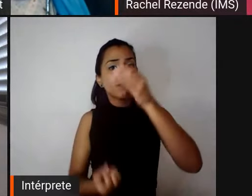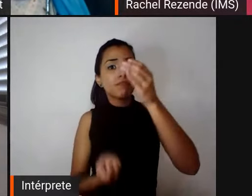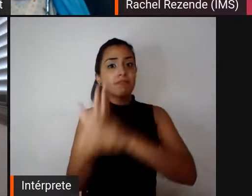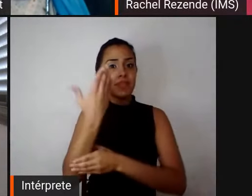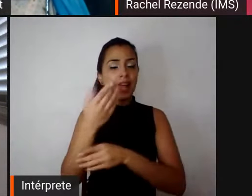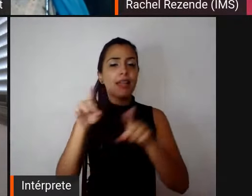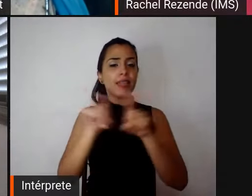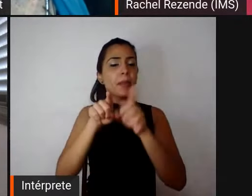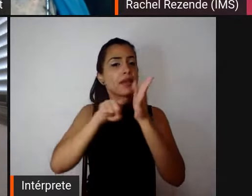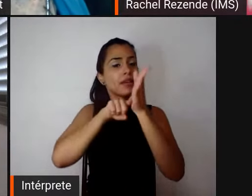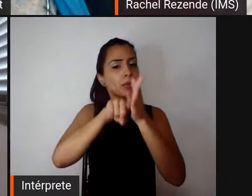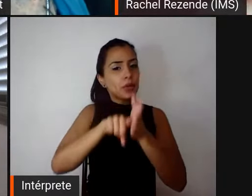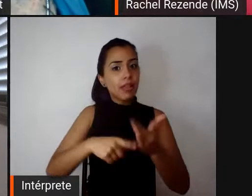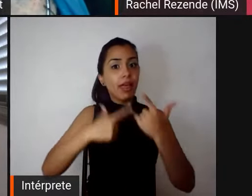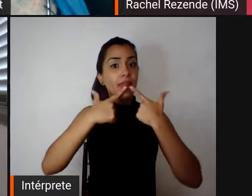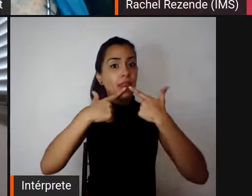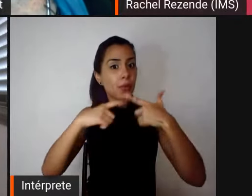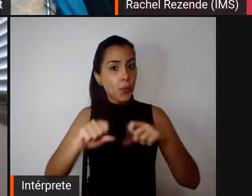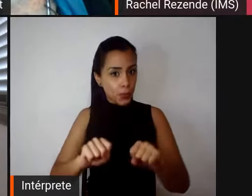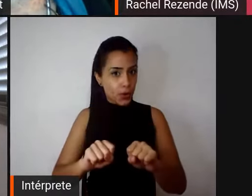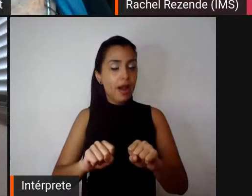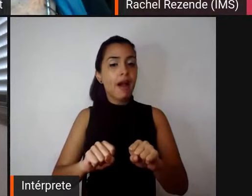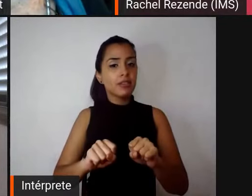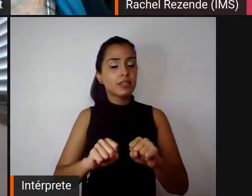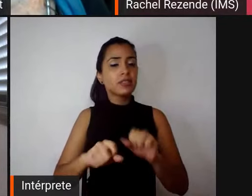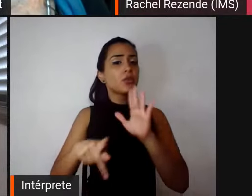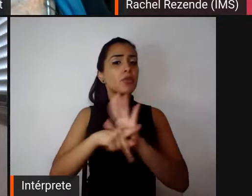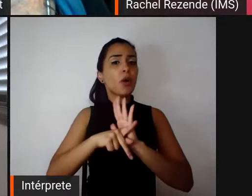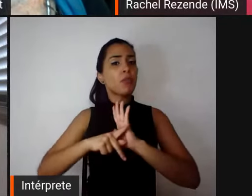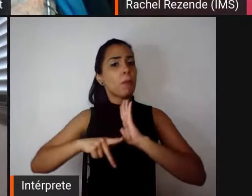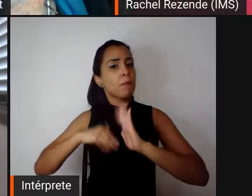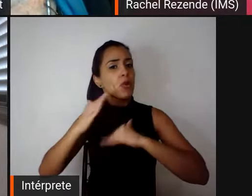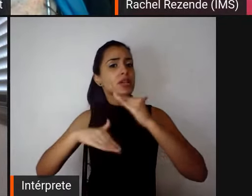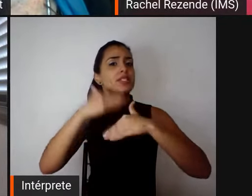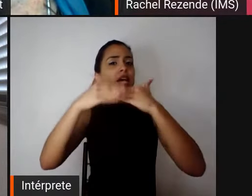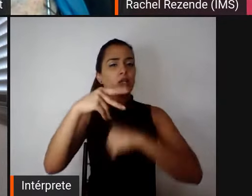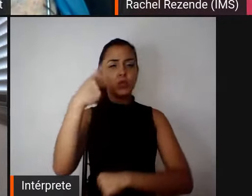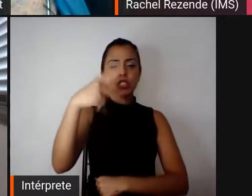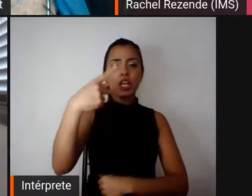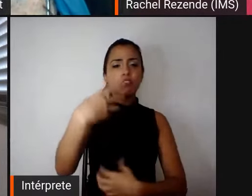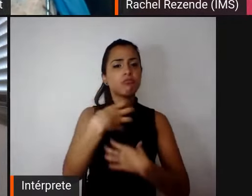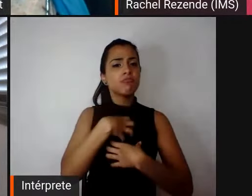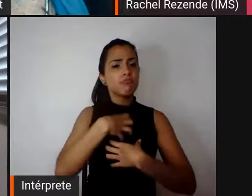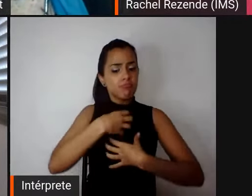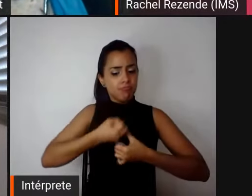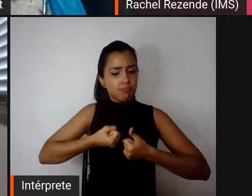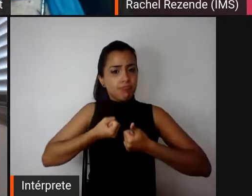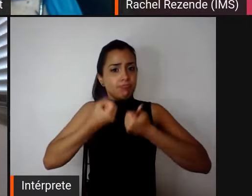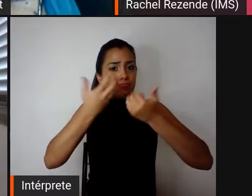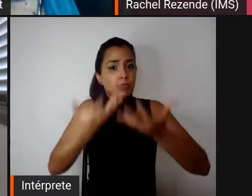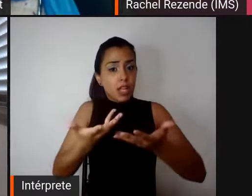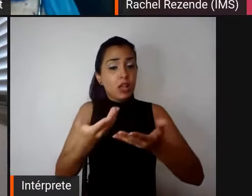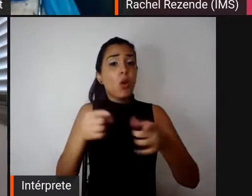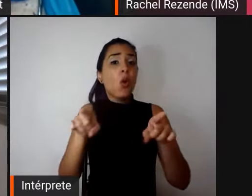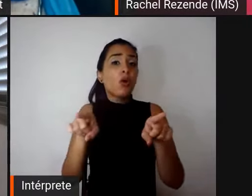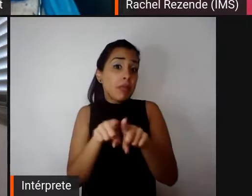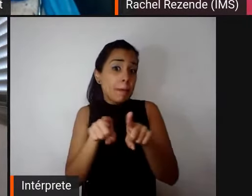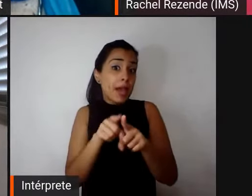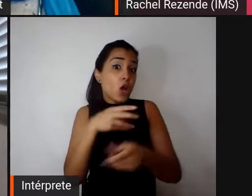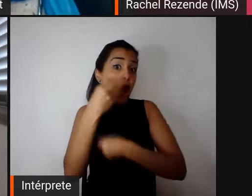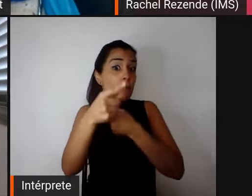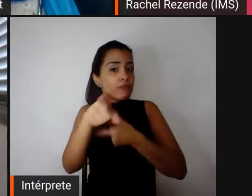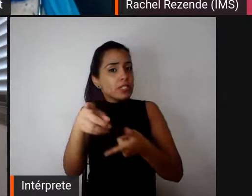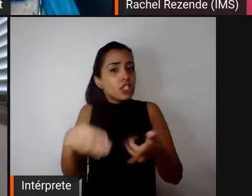linguagens, com os teus processos de chegada mesmo no mundo das artes, né, de como que